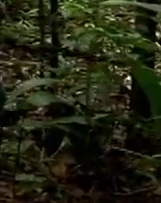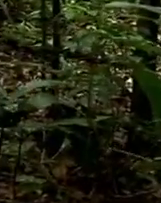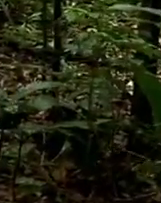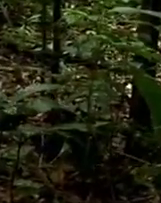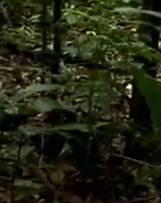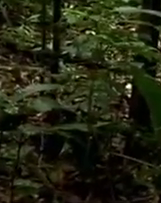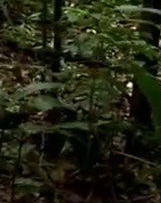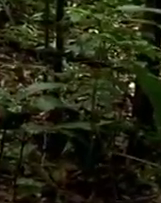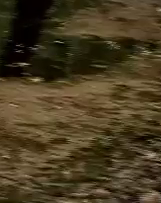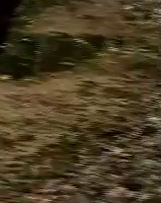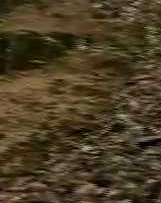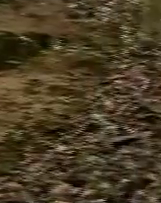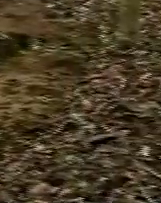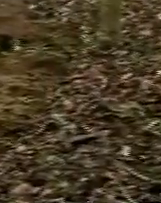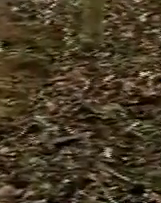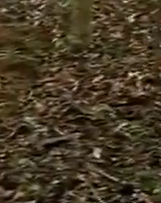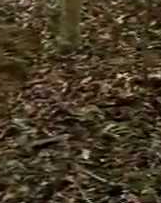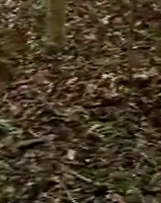documentário.